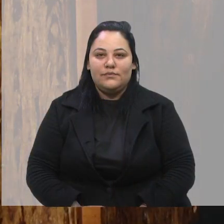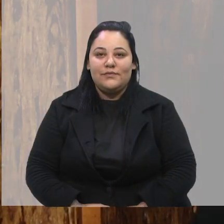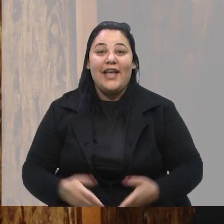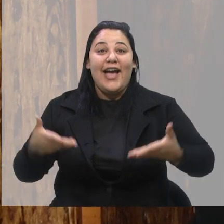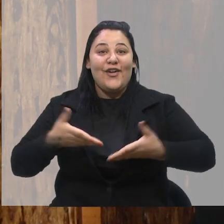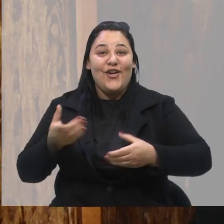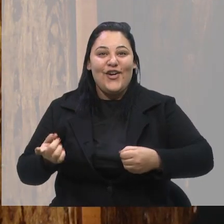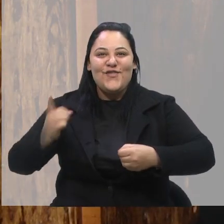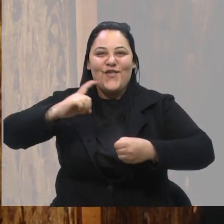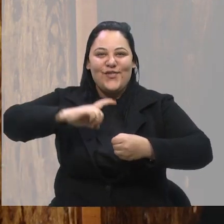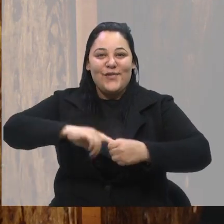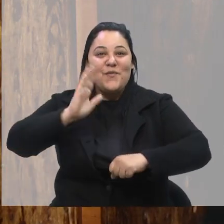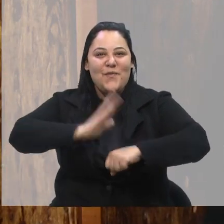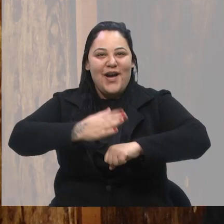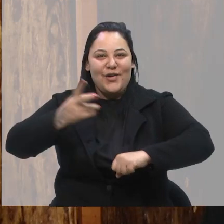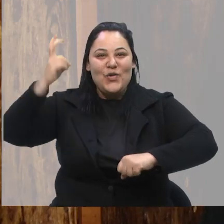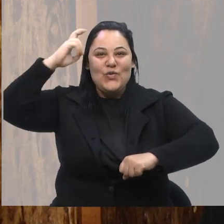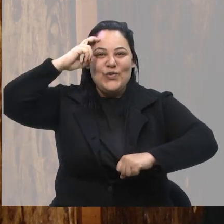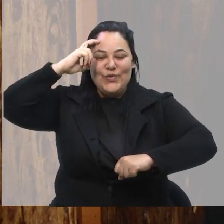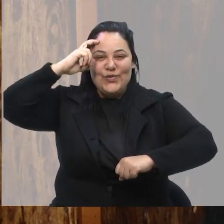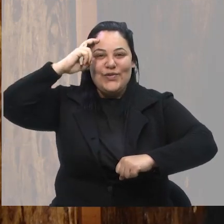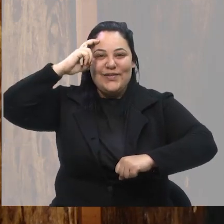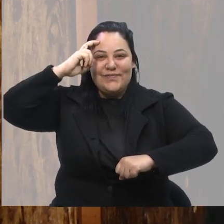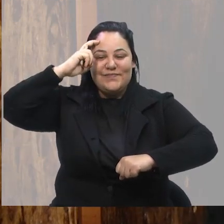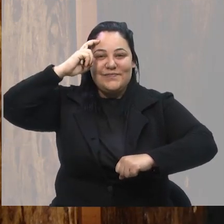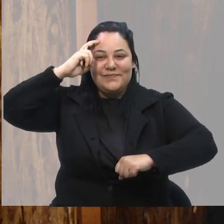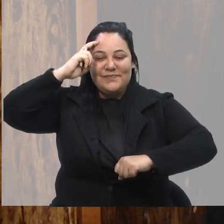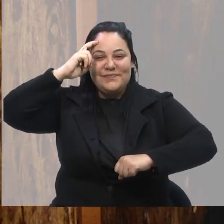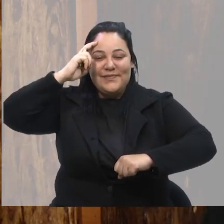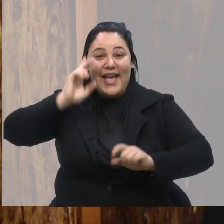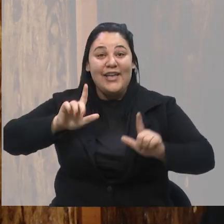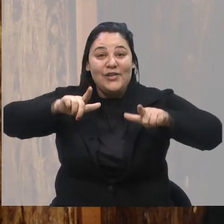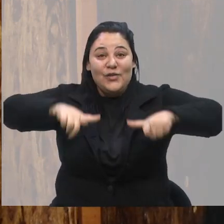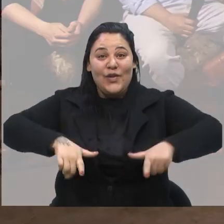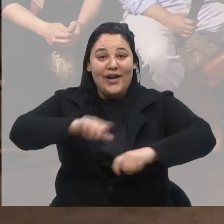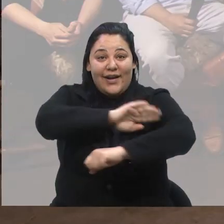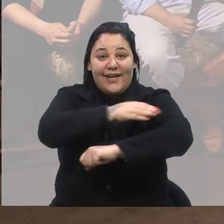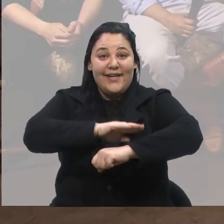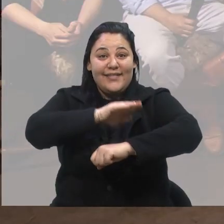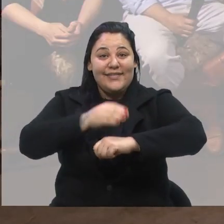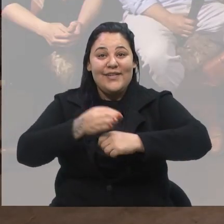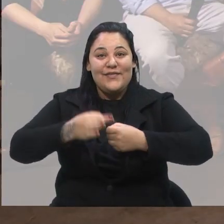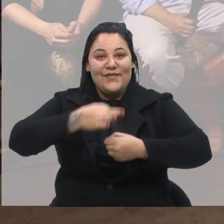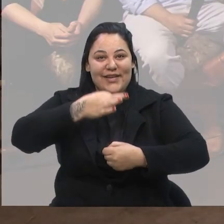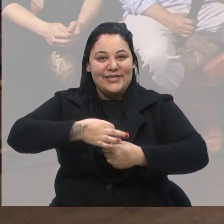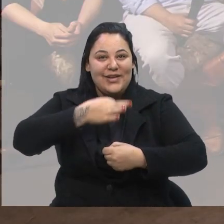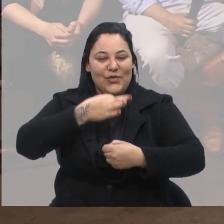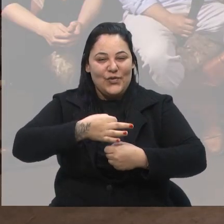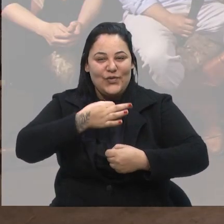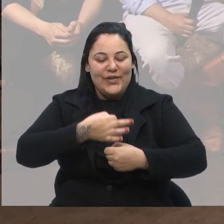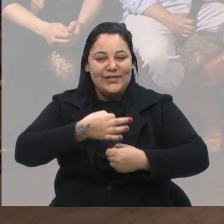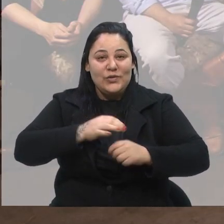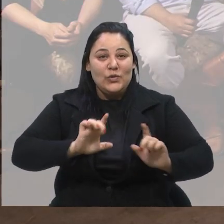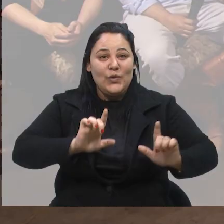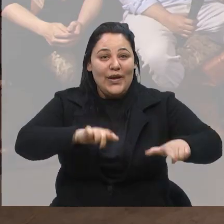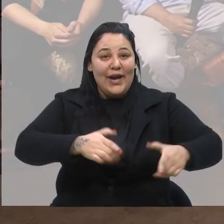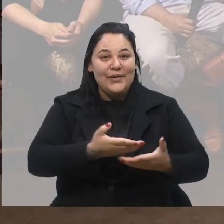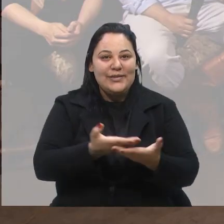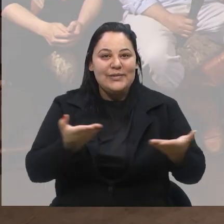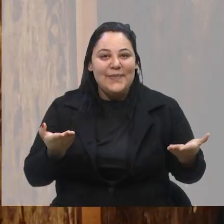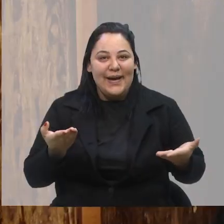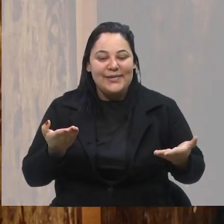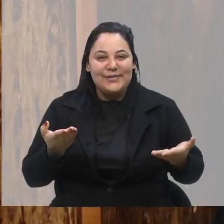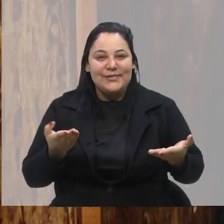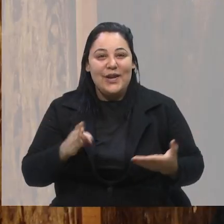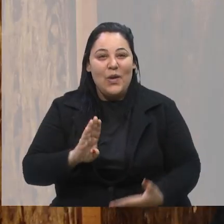Estamos de volta com mais cultura, direto aqui do Parque da Festa da Uva, nas réplicas, que é esse espaço que a gente está,